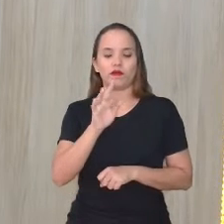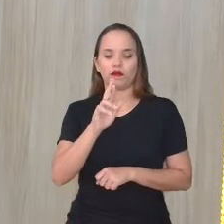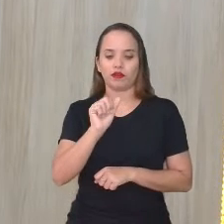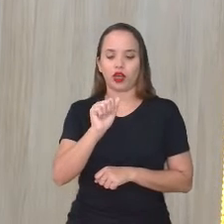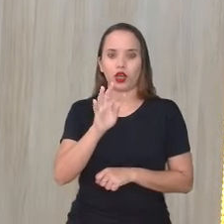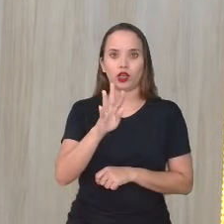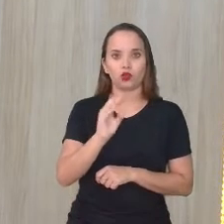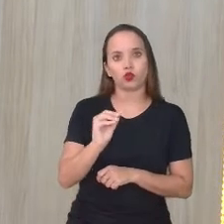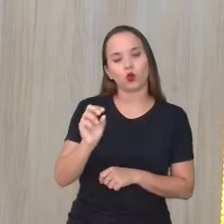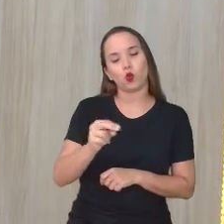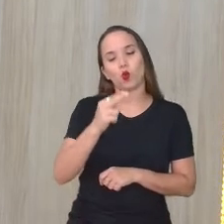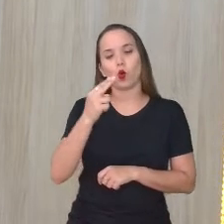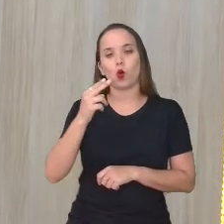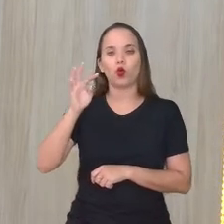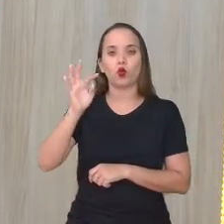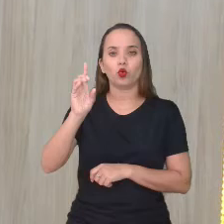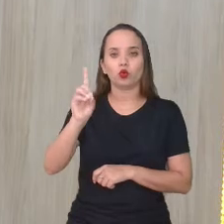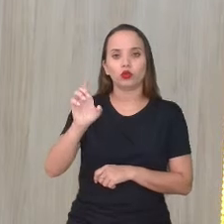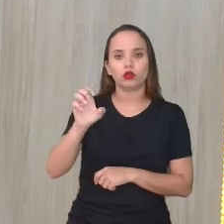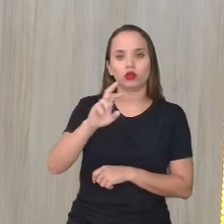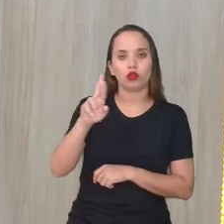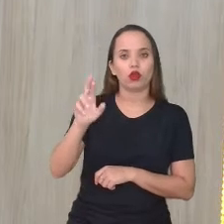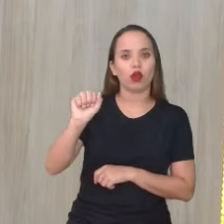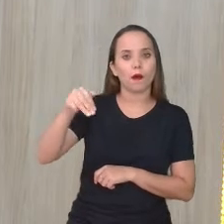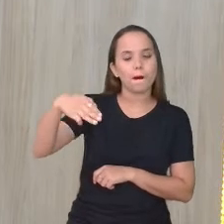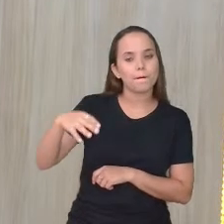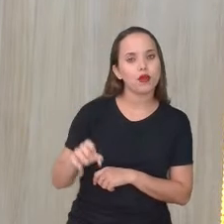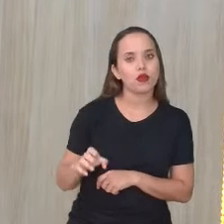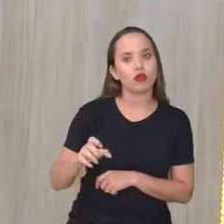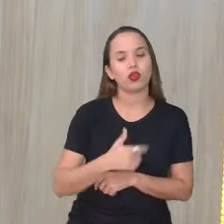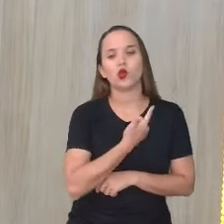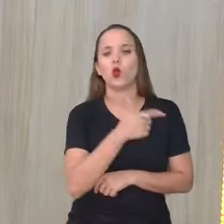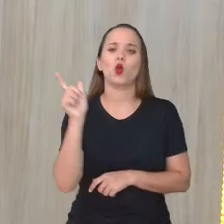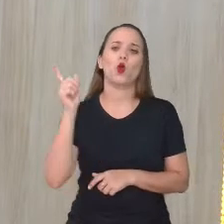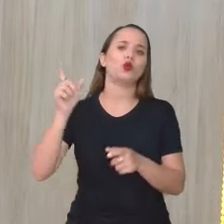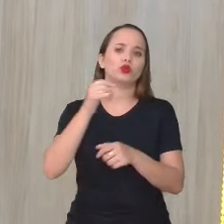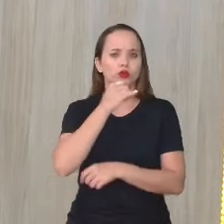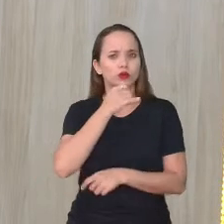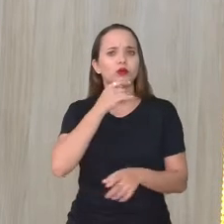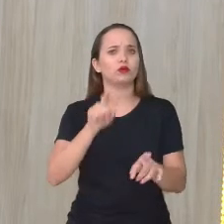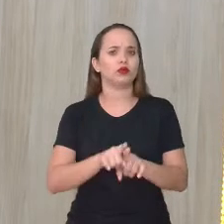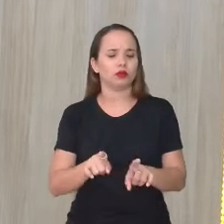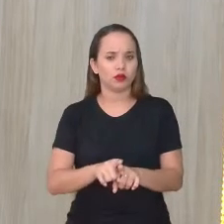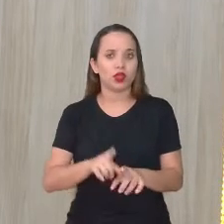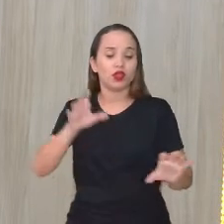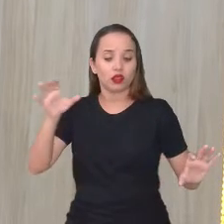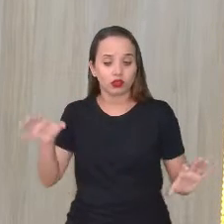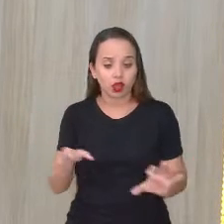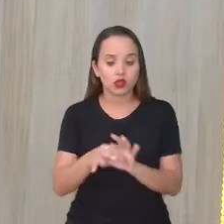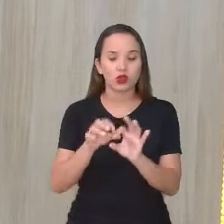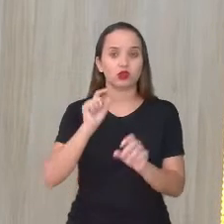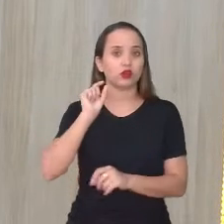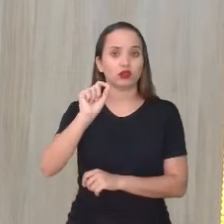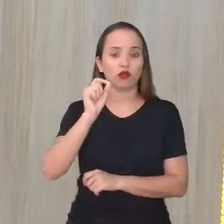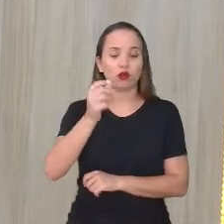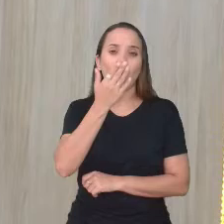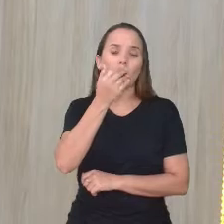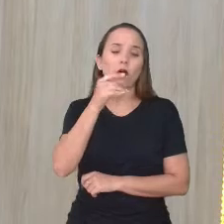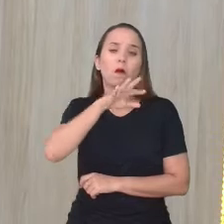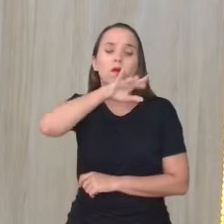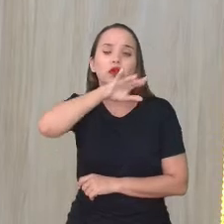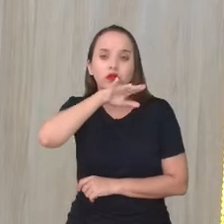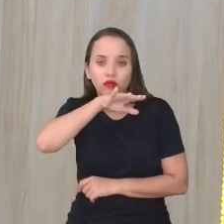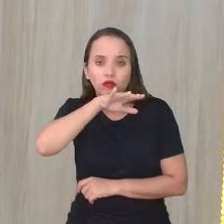e outras tantas situações. E ela está ligada a maus hábitos alimentares. Claro que às vezes tem um